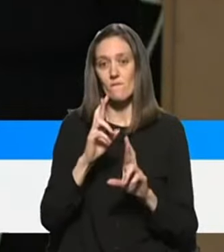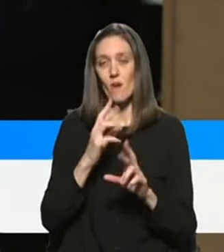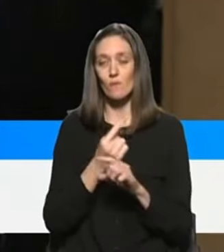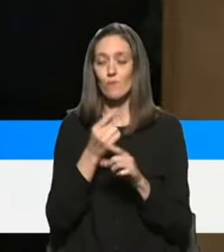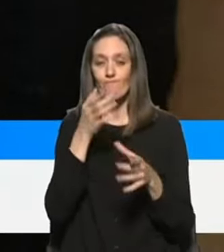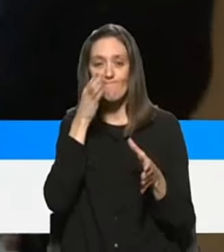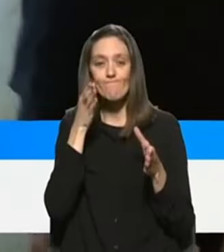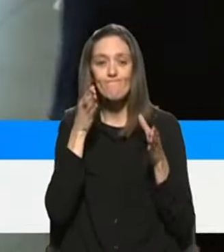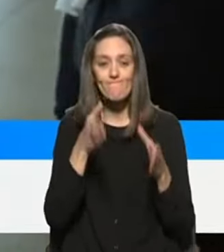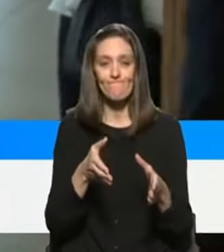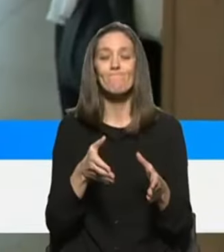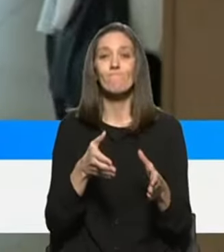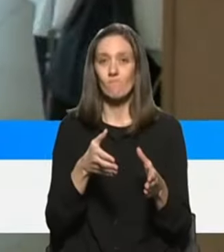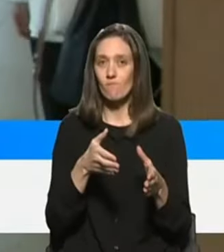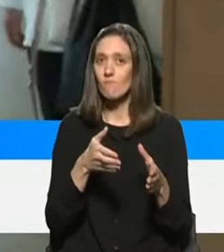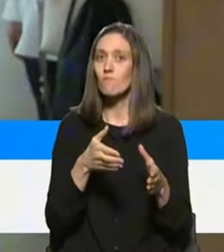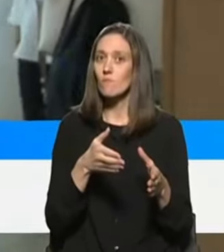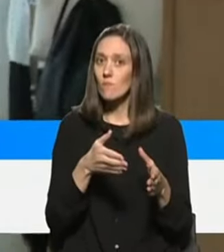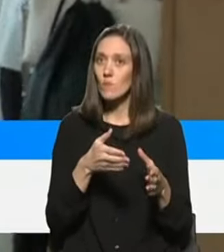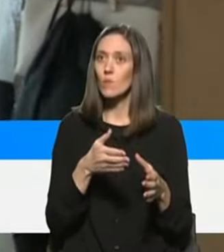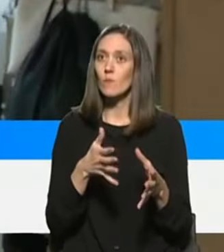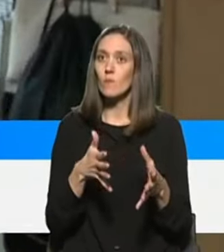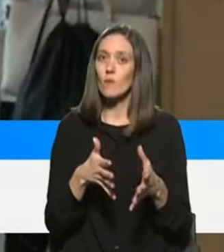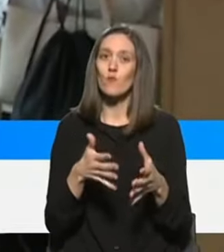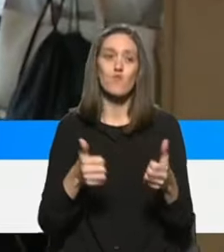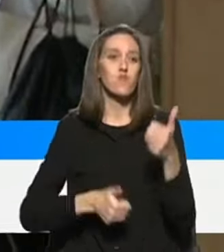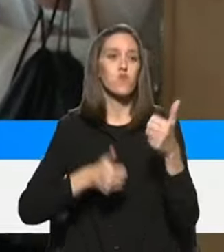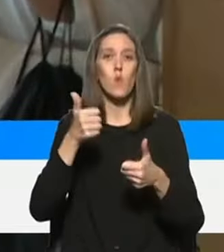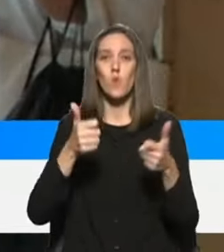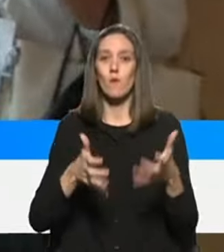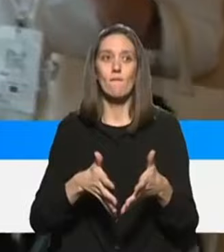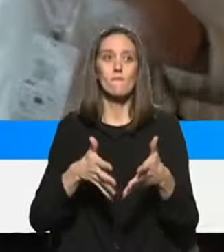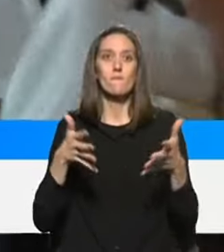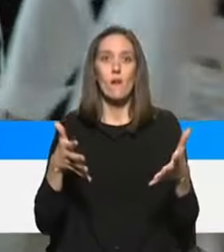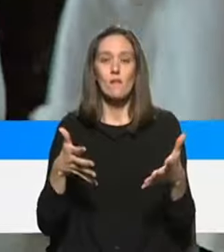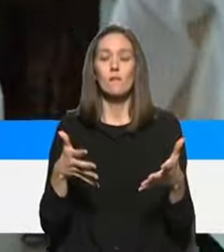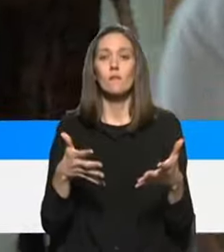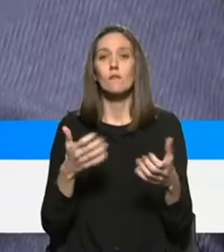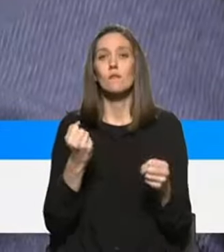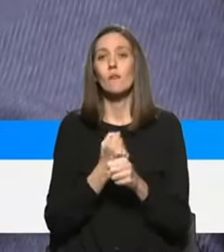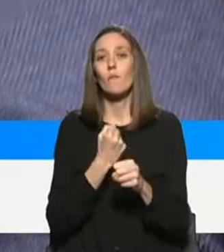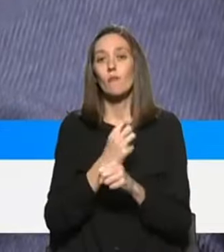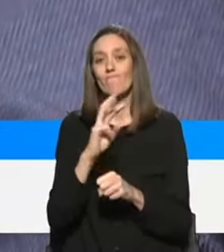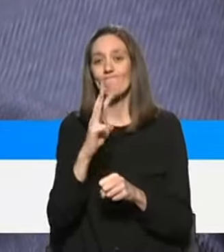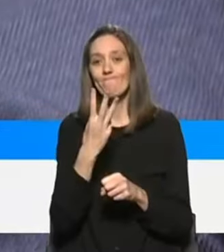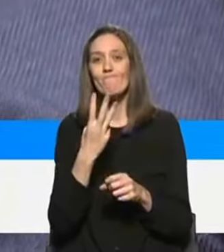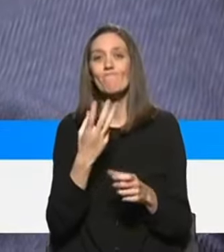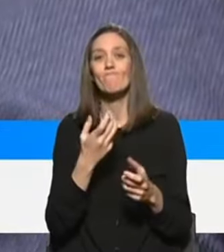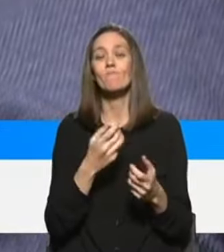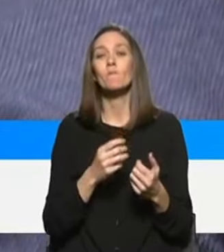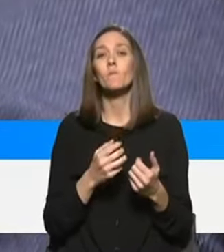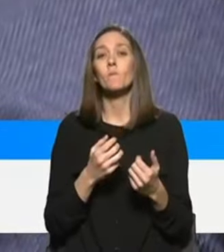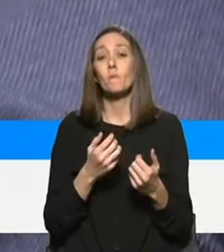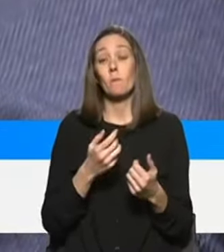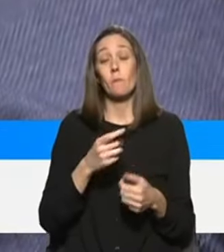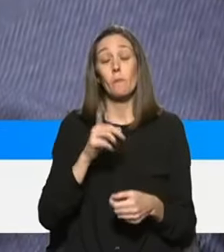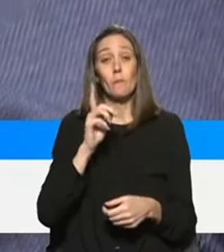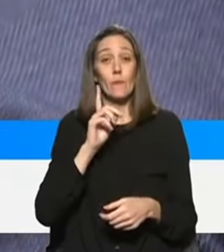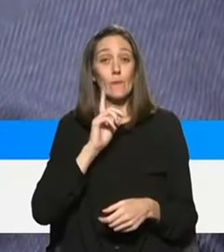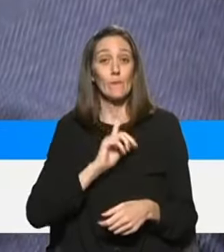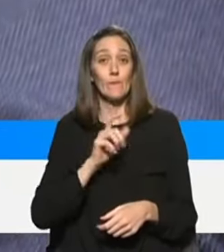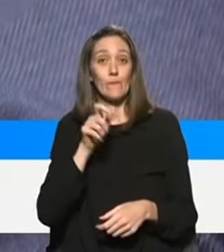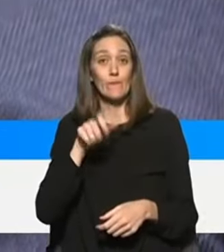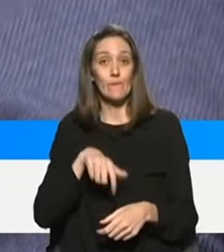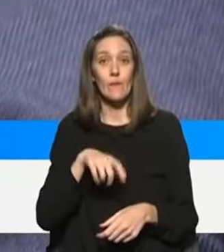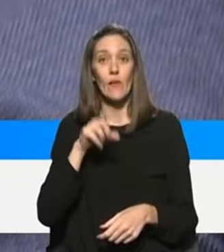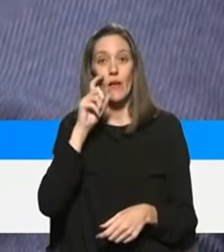foco nesta, que é o maior concurso, e portanto estamos a trabalhar com 3 consultores. A governante garante que nas ilhas de